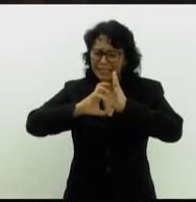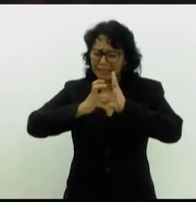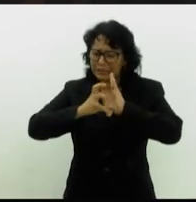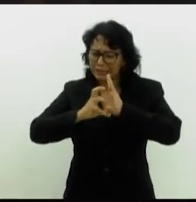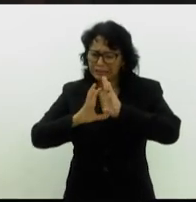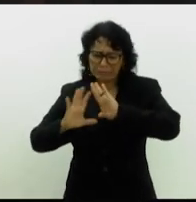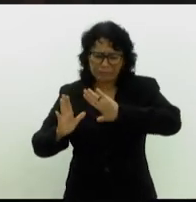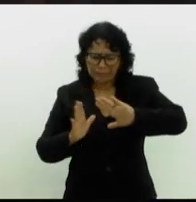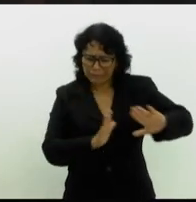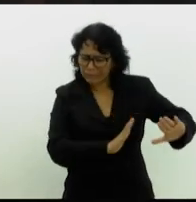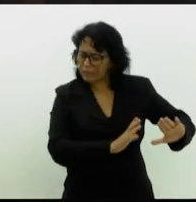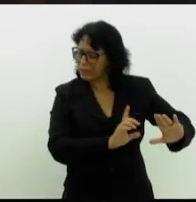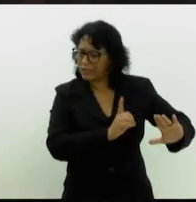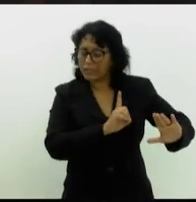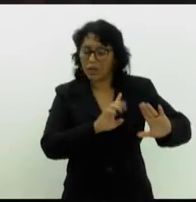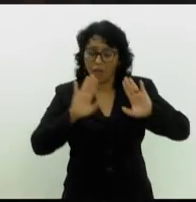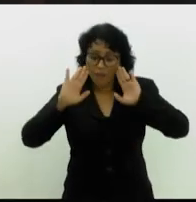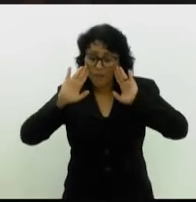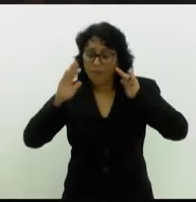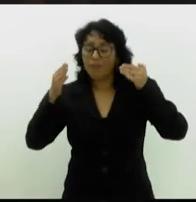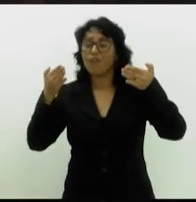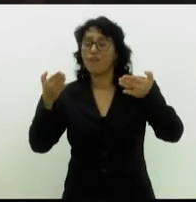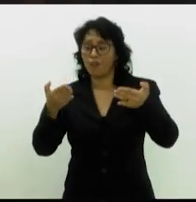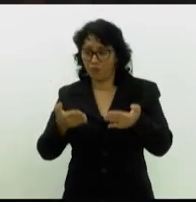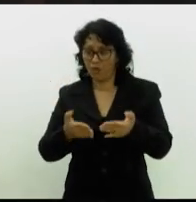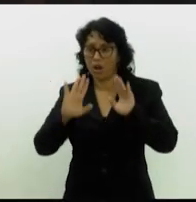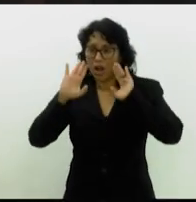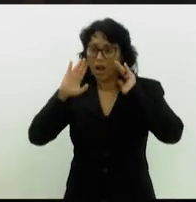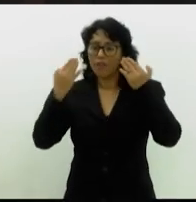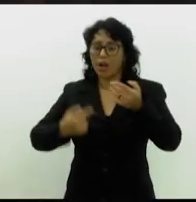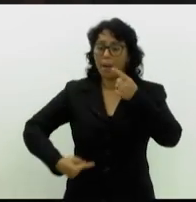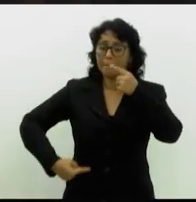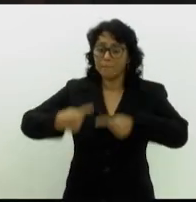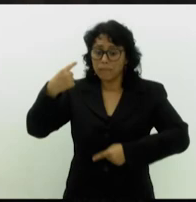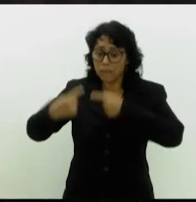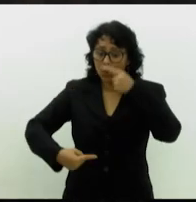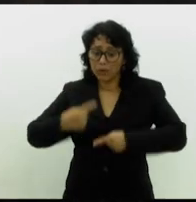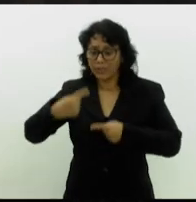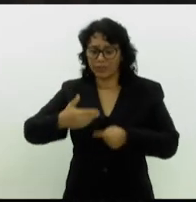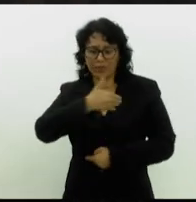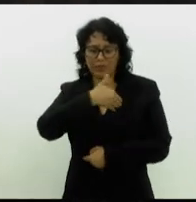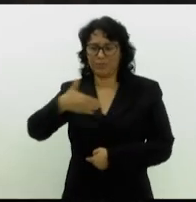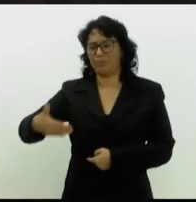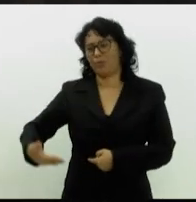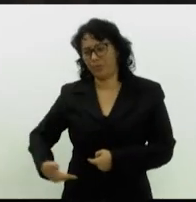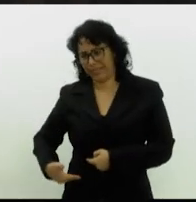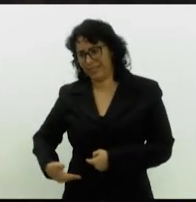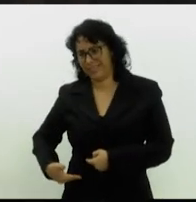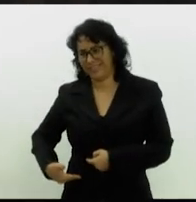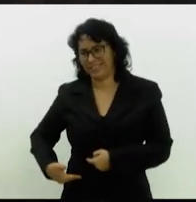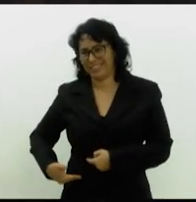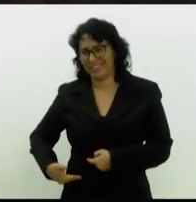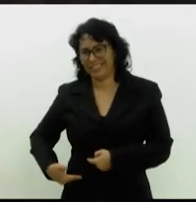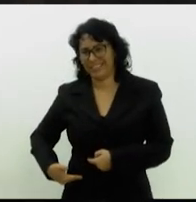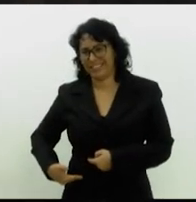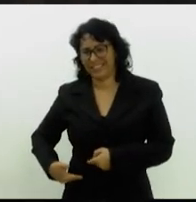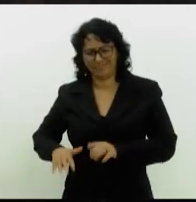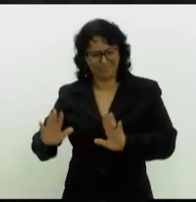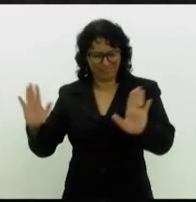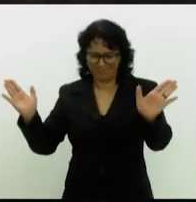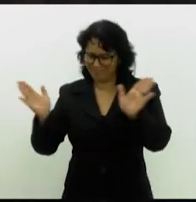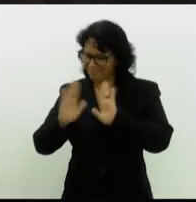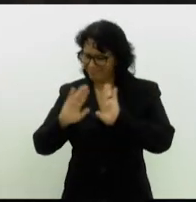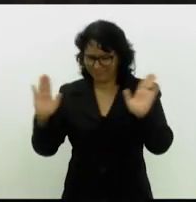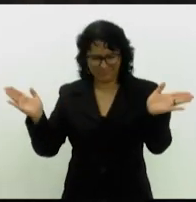isso que a gente tem que advogar política de estado e não política de governo